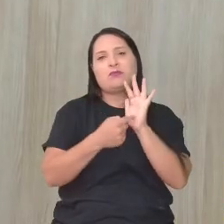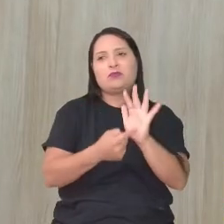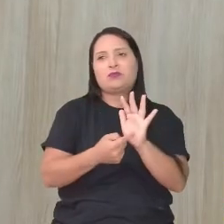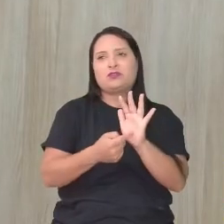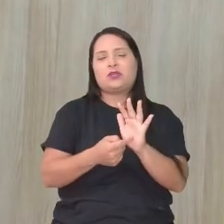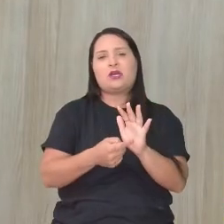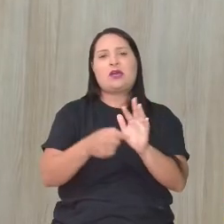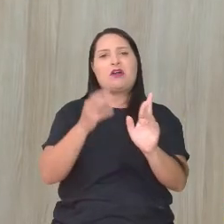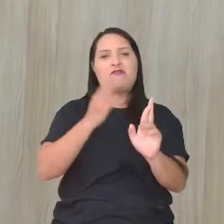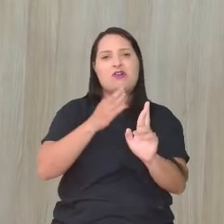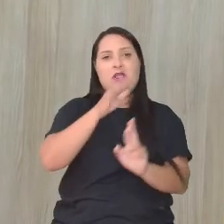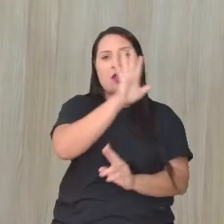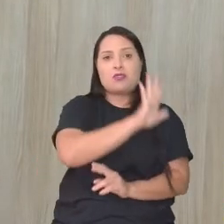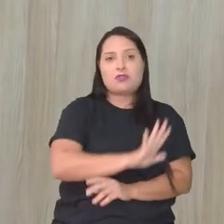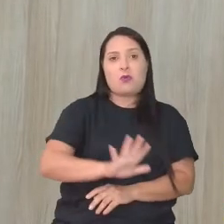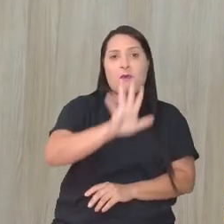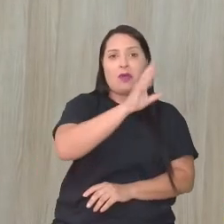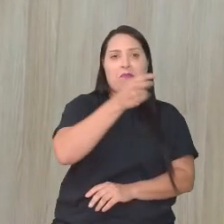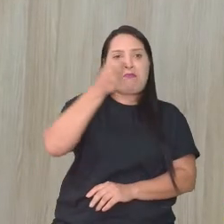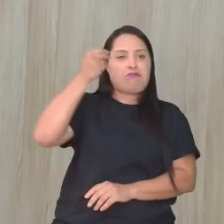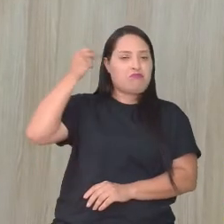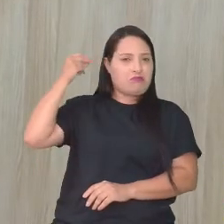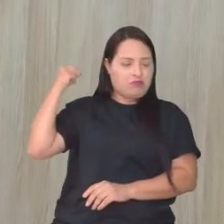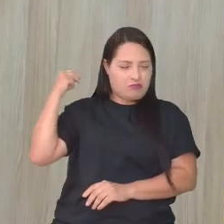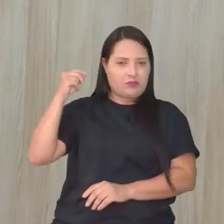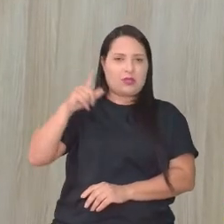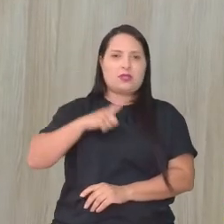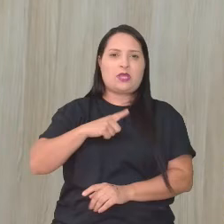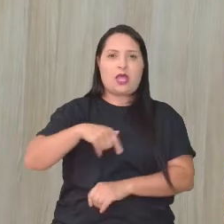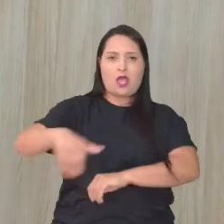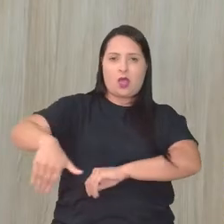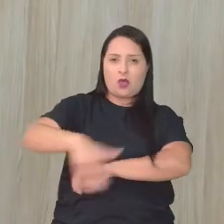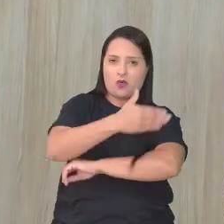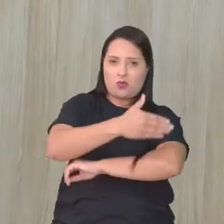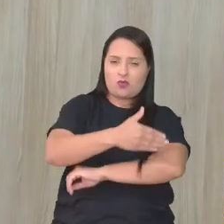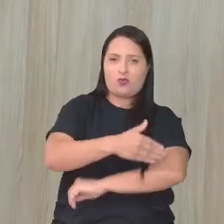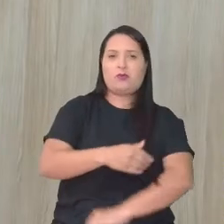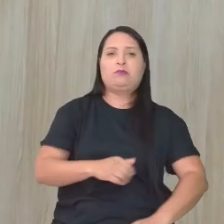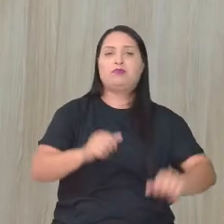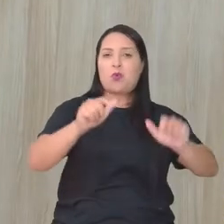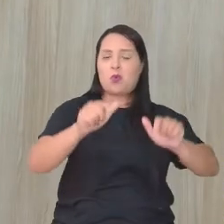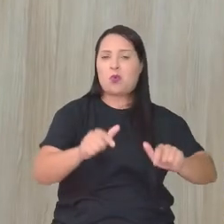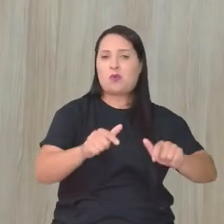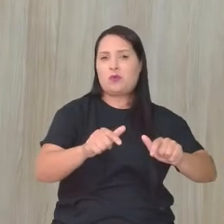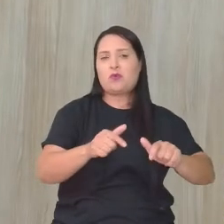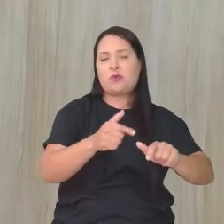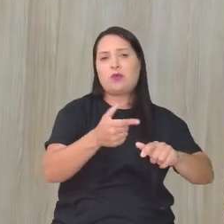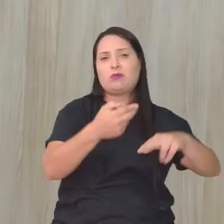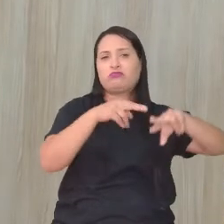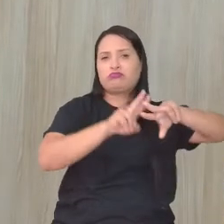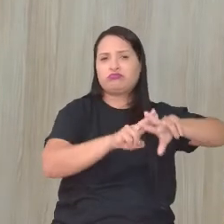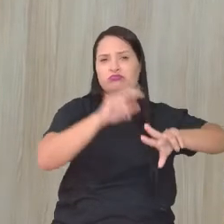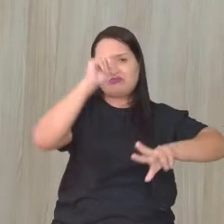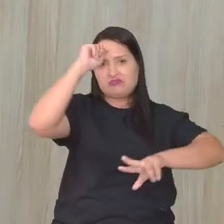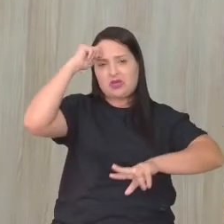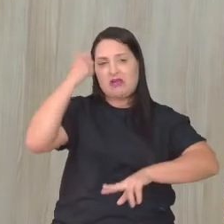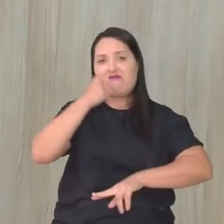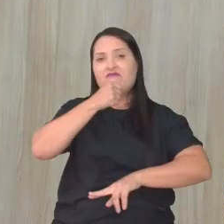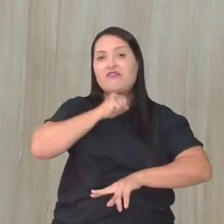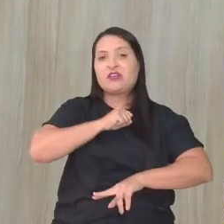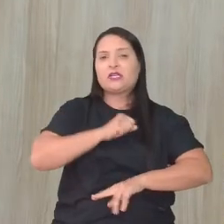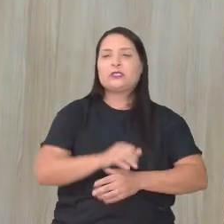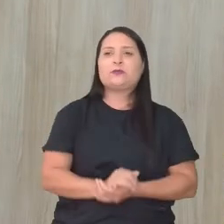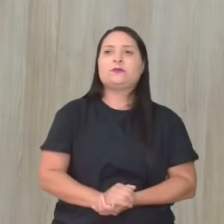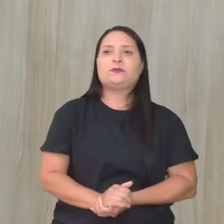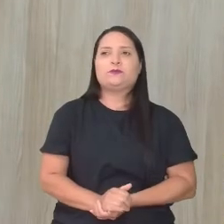desse mapa mais antigo, né, que tem essa rua da Senzala Velha, e hoje em dia, que olha